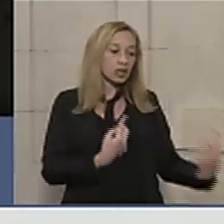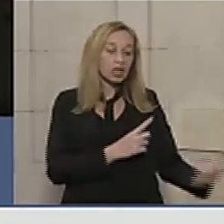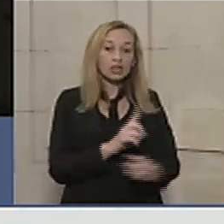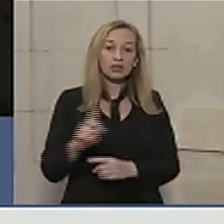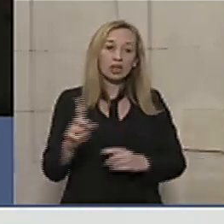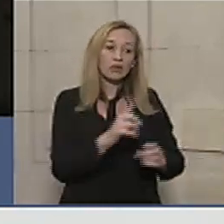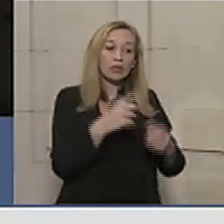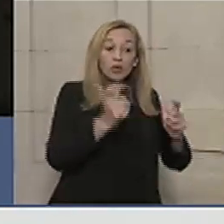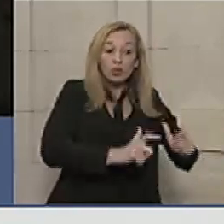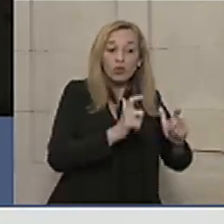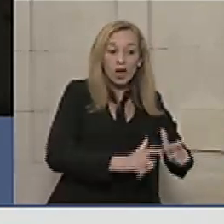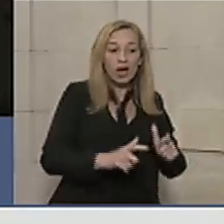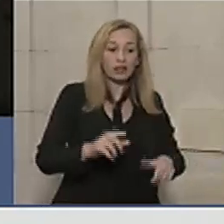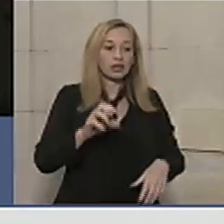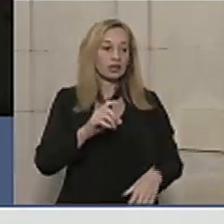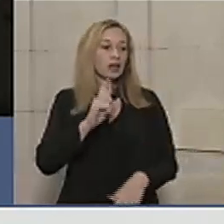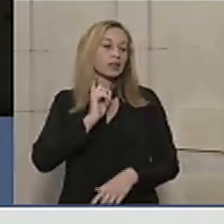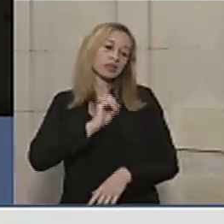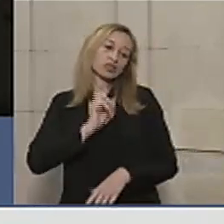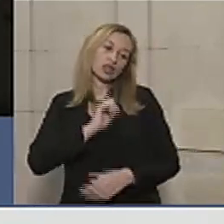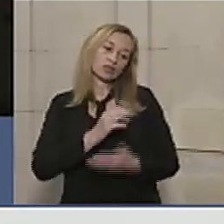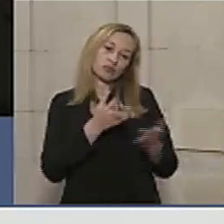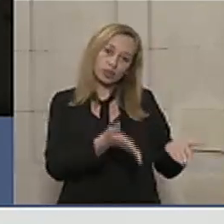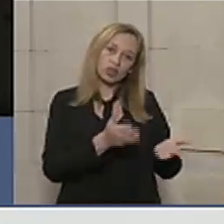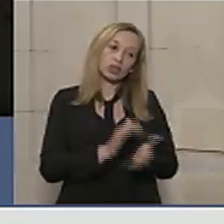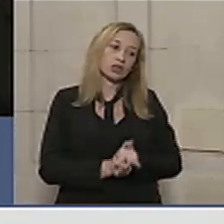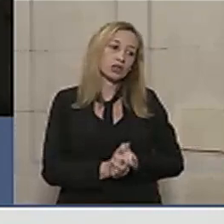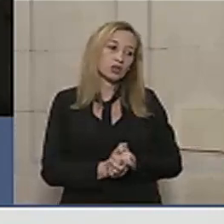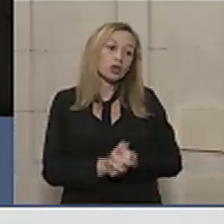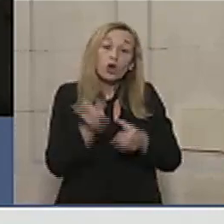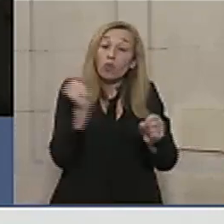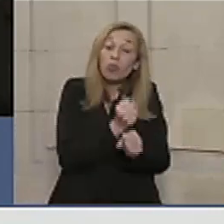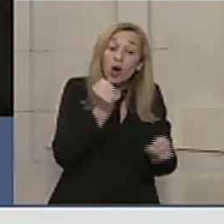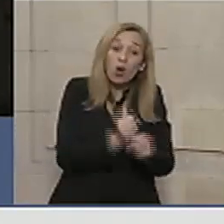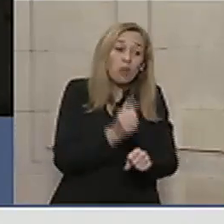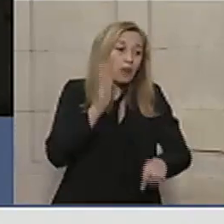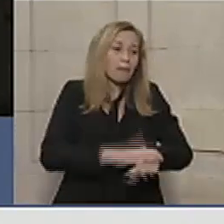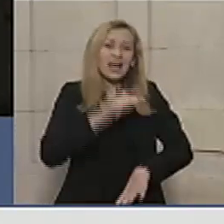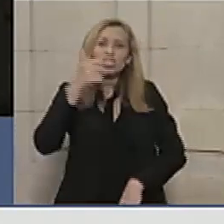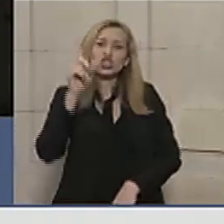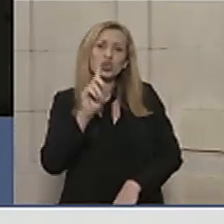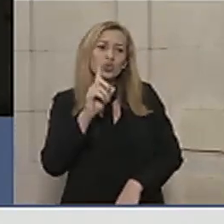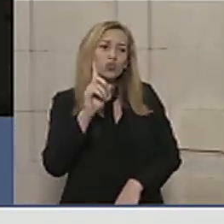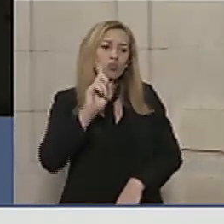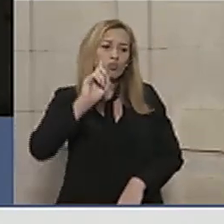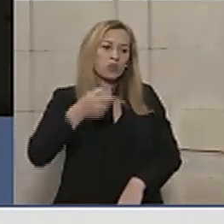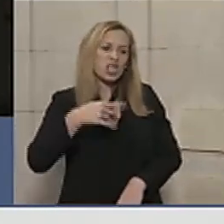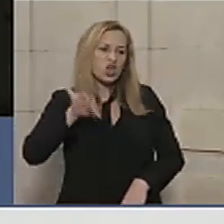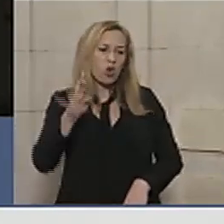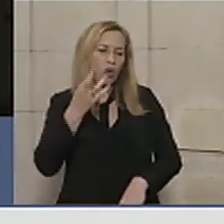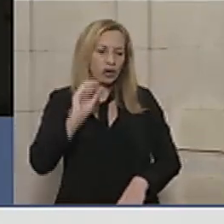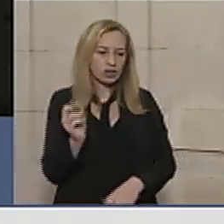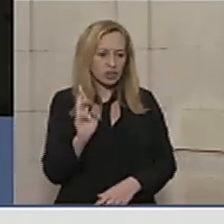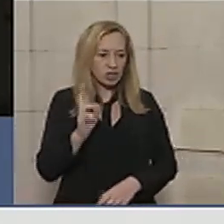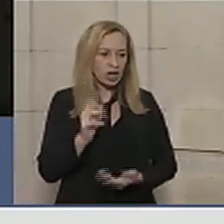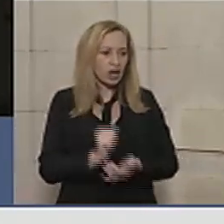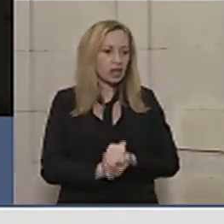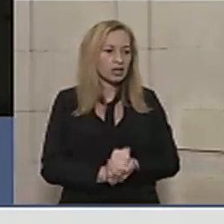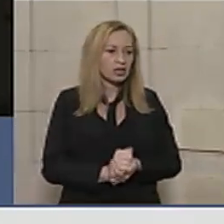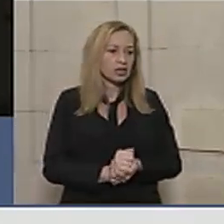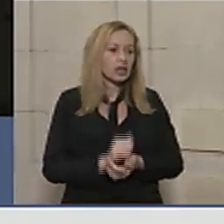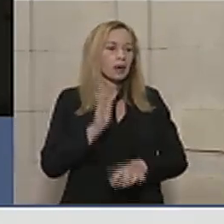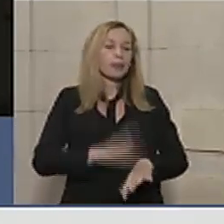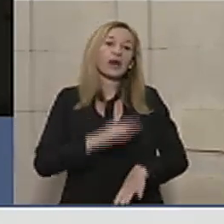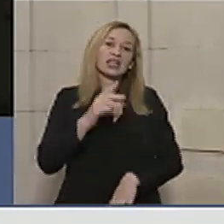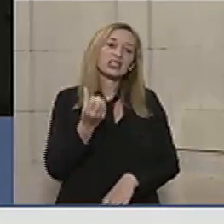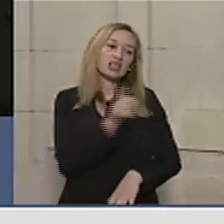Baixada Fluminense, escoamento do Estado. Uma obra que custou mais de 1 bilhão e 200 milhões. Foram mais de